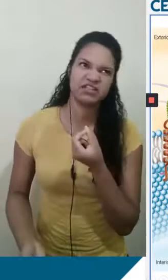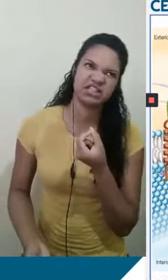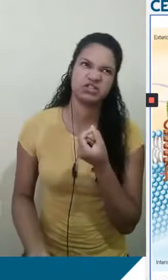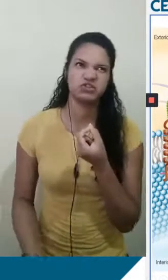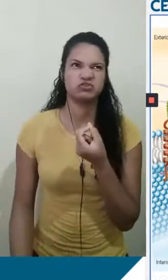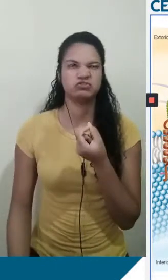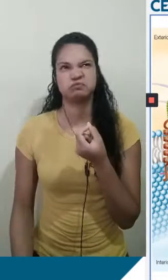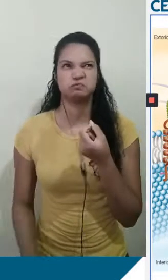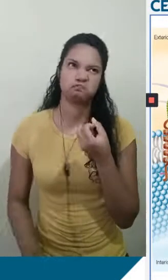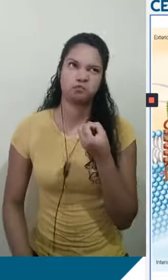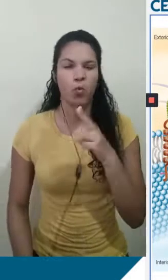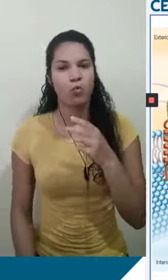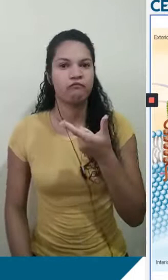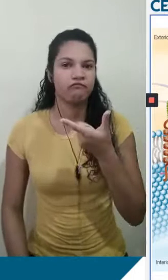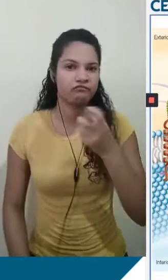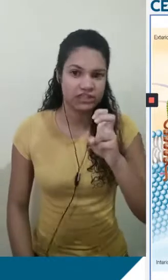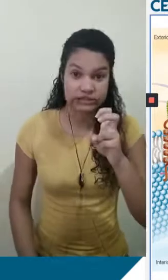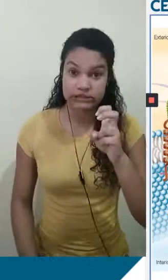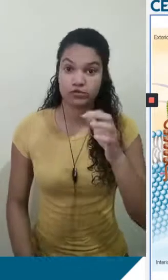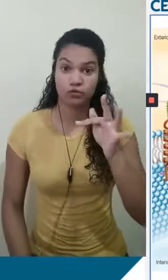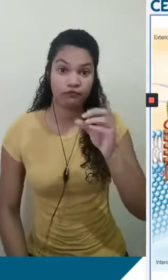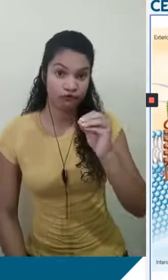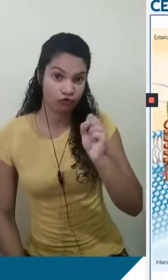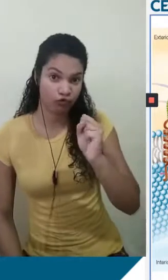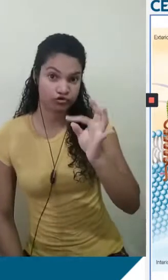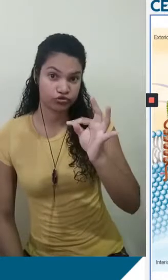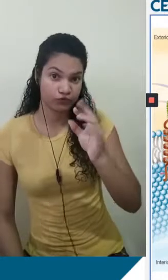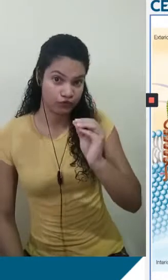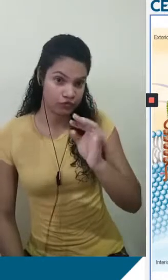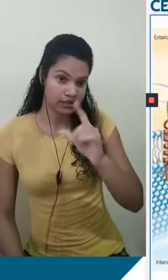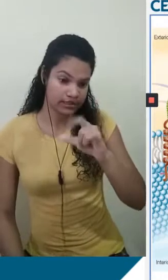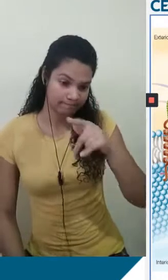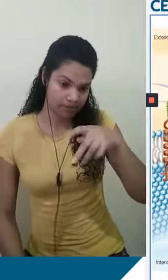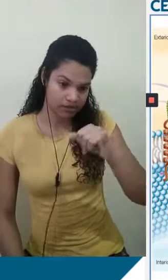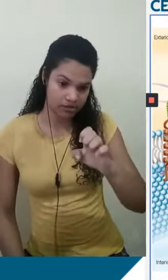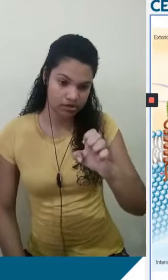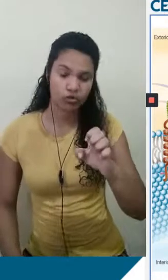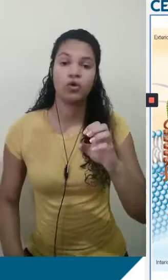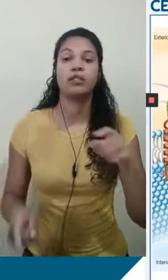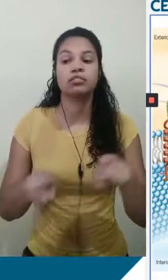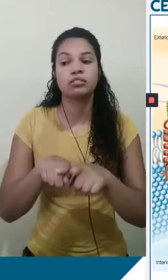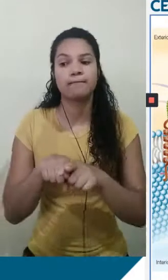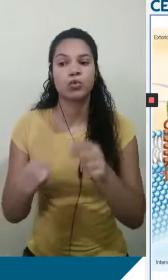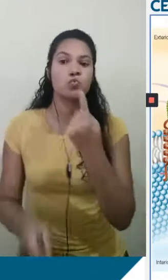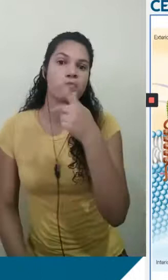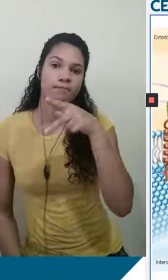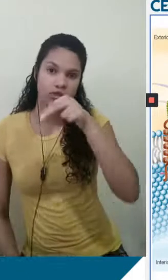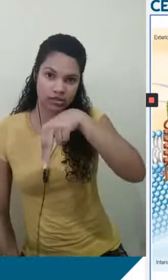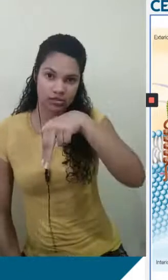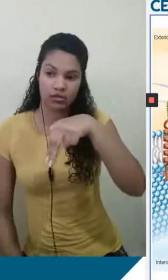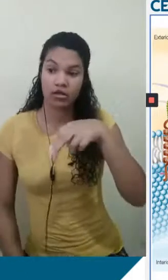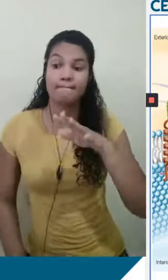diferir, melhor dizendo, entre si devido à cadeia de ácidos graxos